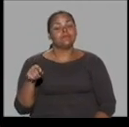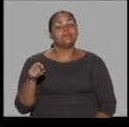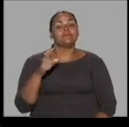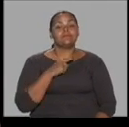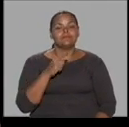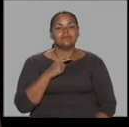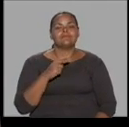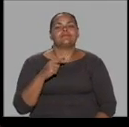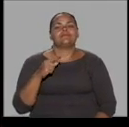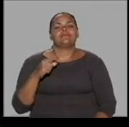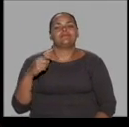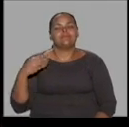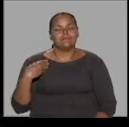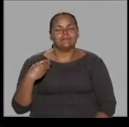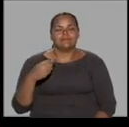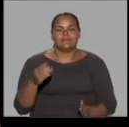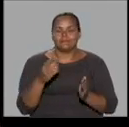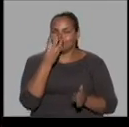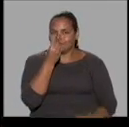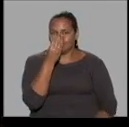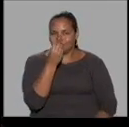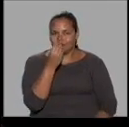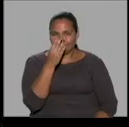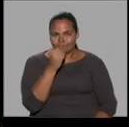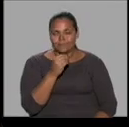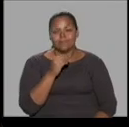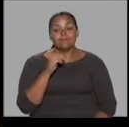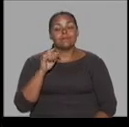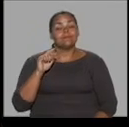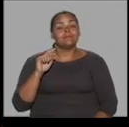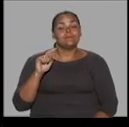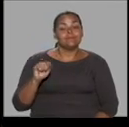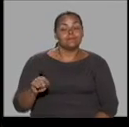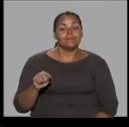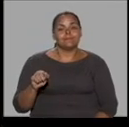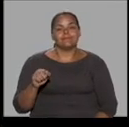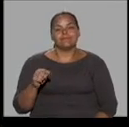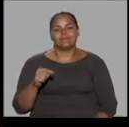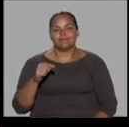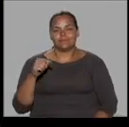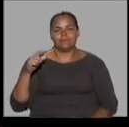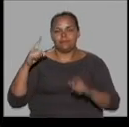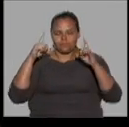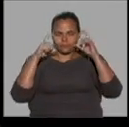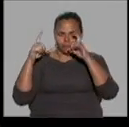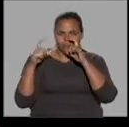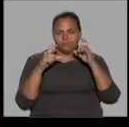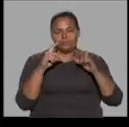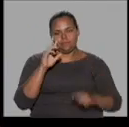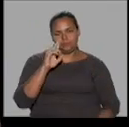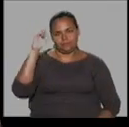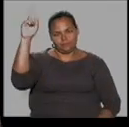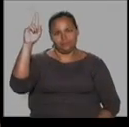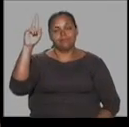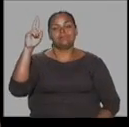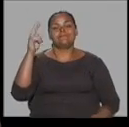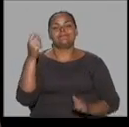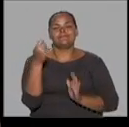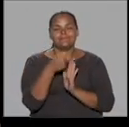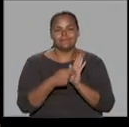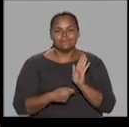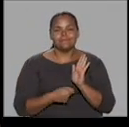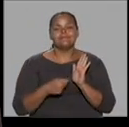acesso a umas fotos do Almi Veiga, que foi o fotógrafo responsável pela